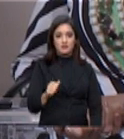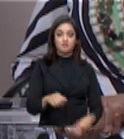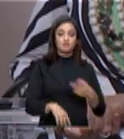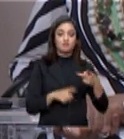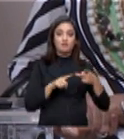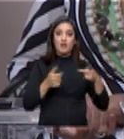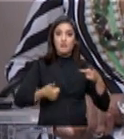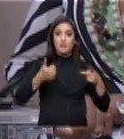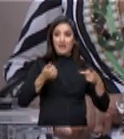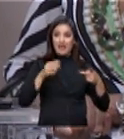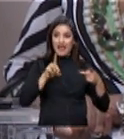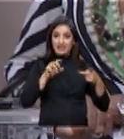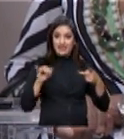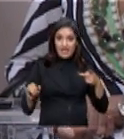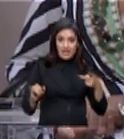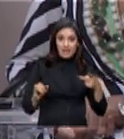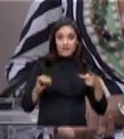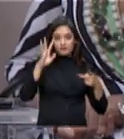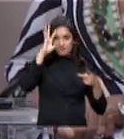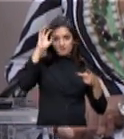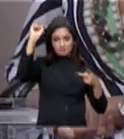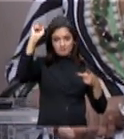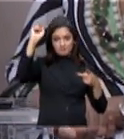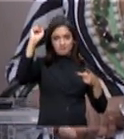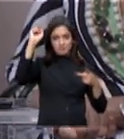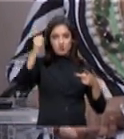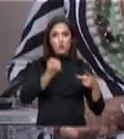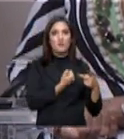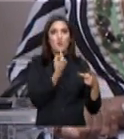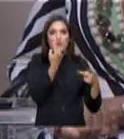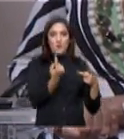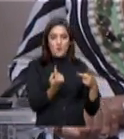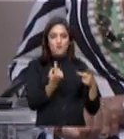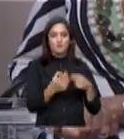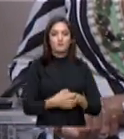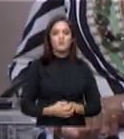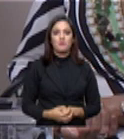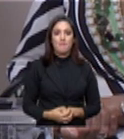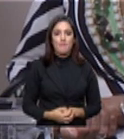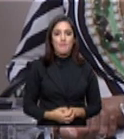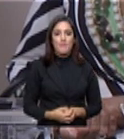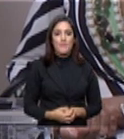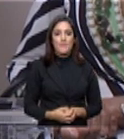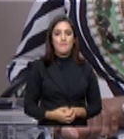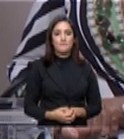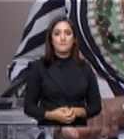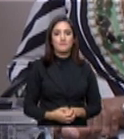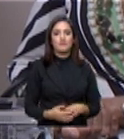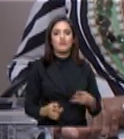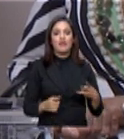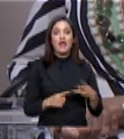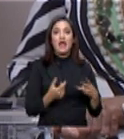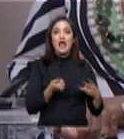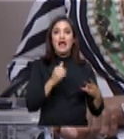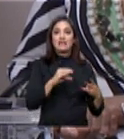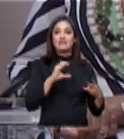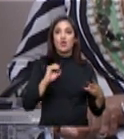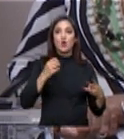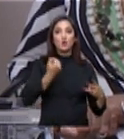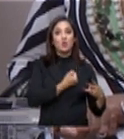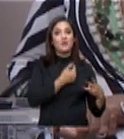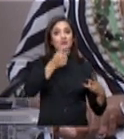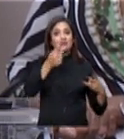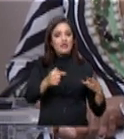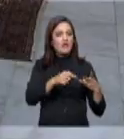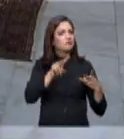do Tribunal, a ação declaratória de inconstitucionalidade número 1. A ação civil originária número 7,